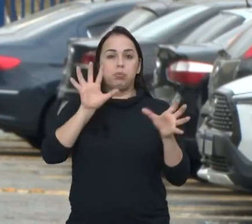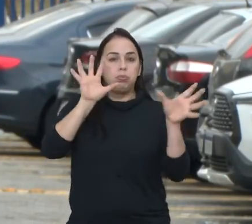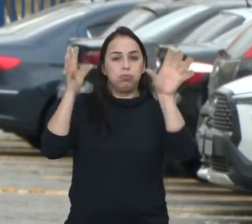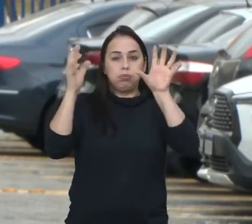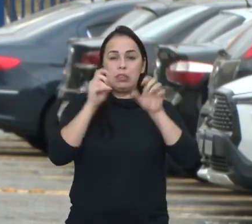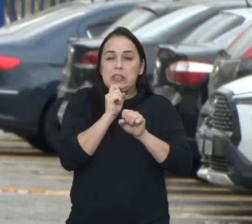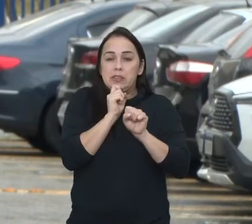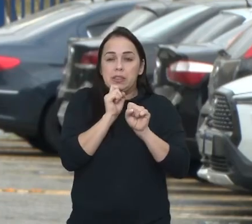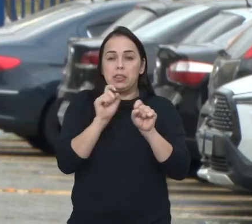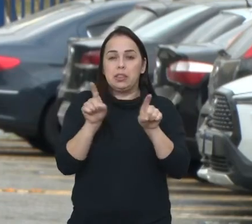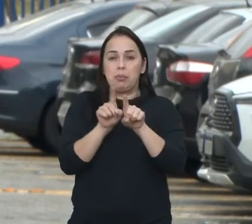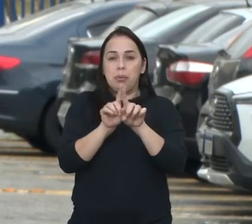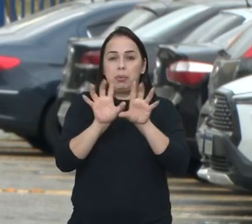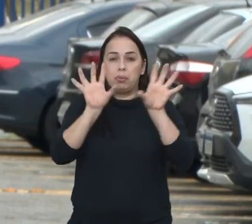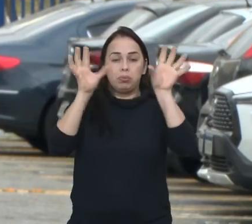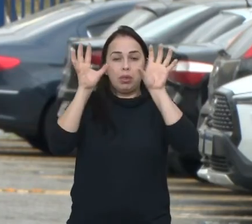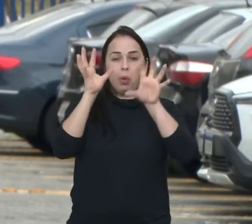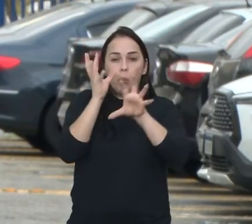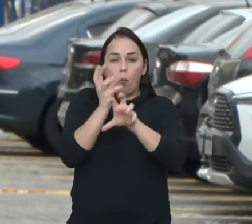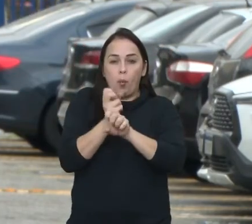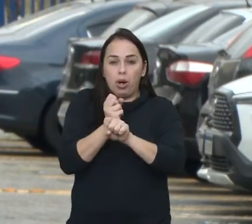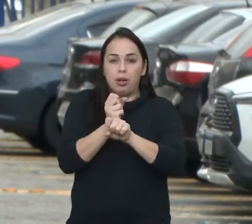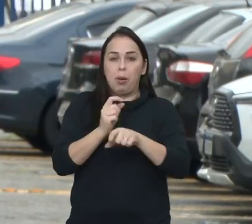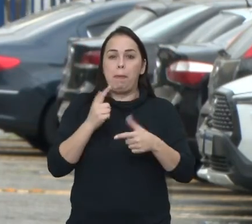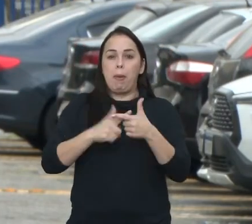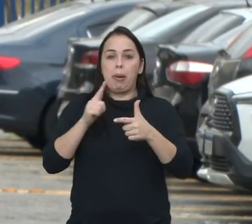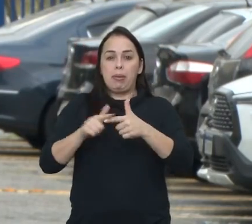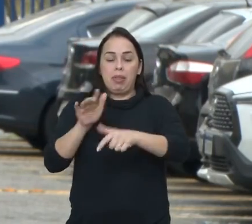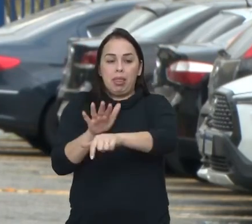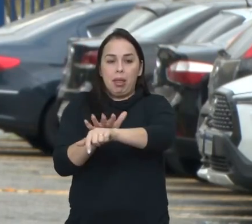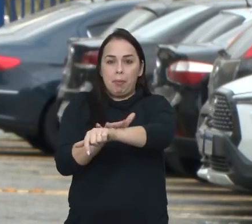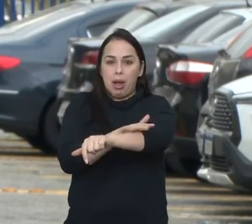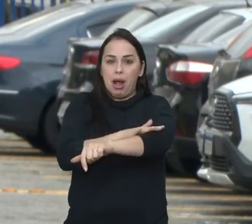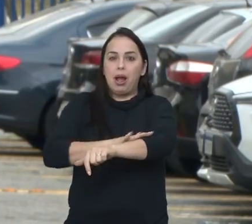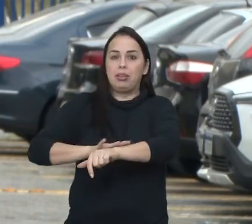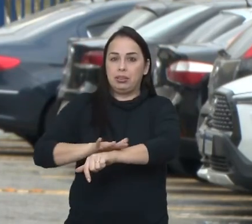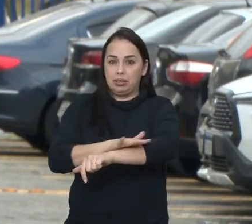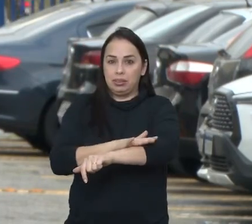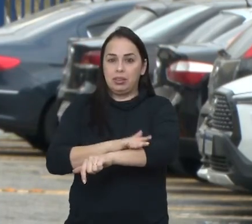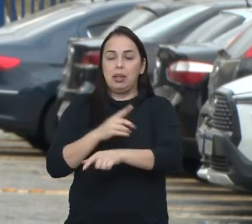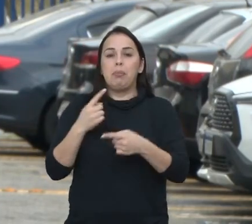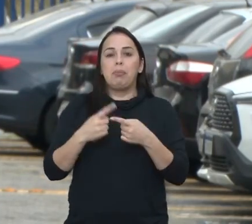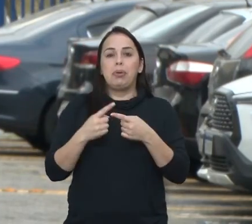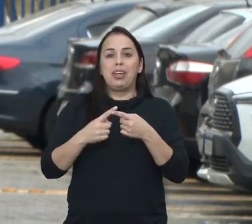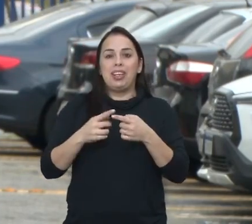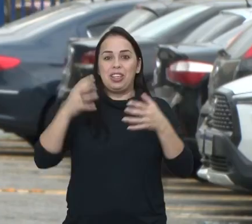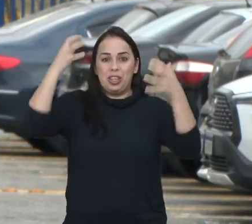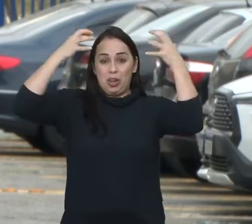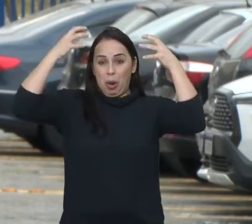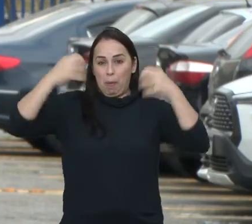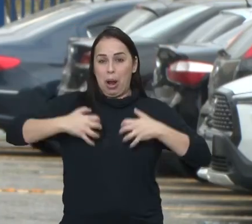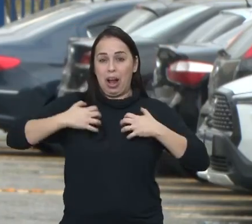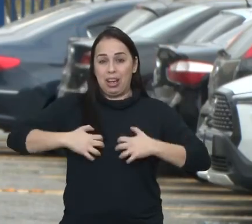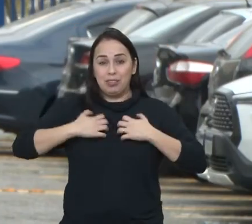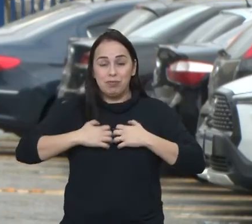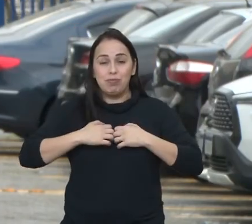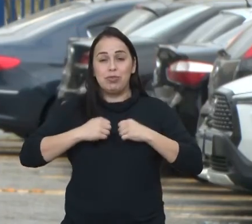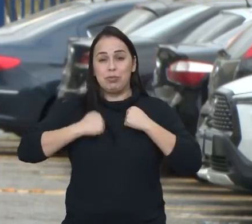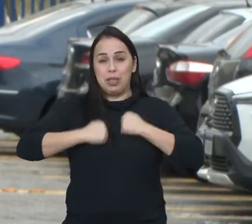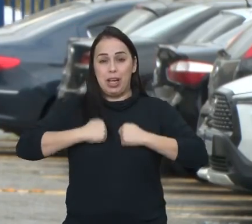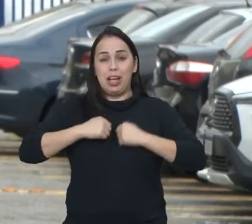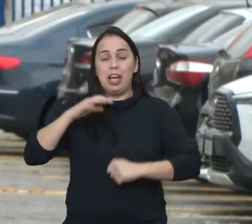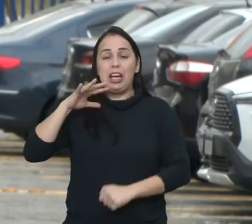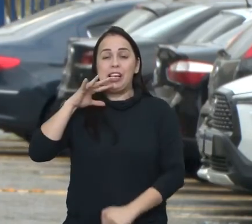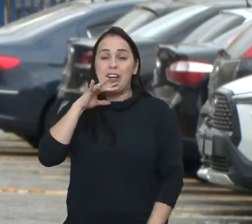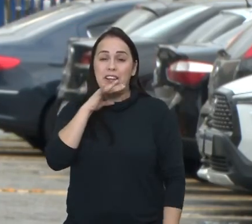tempo seco também podem causar problemas para a pele. Isso porque é nesta época do ano que optamos por tomar banhos mais